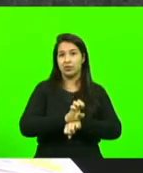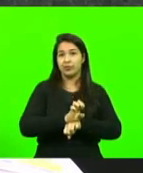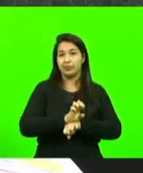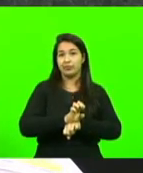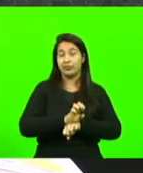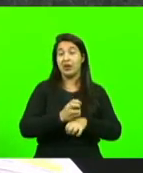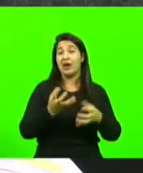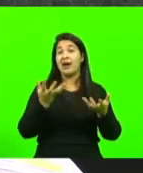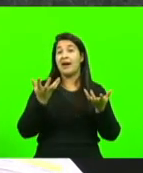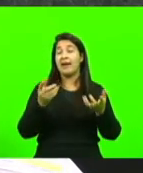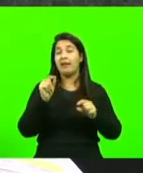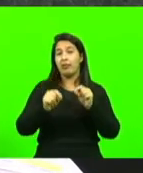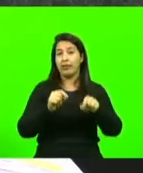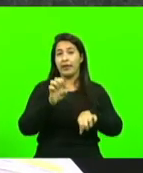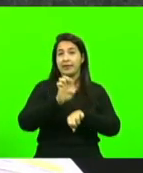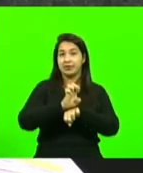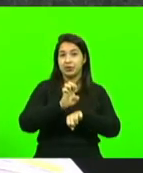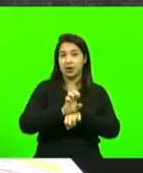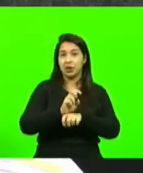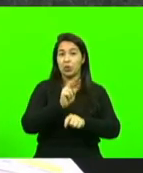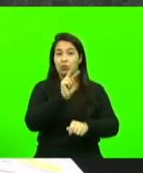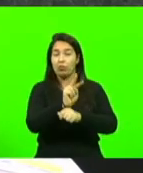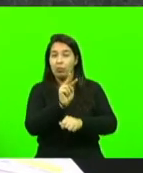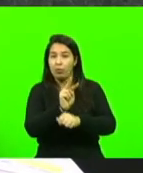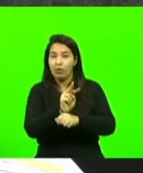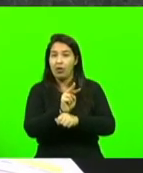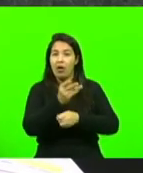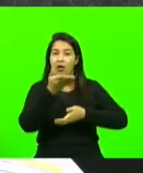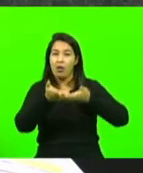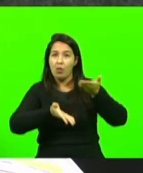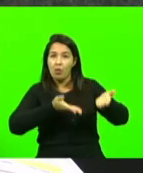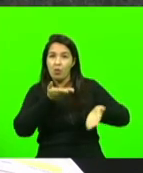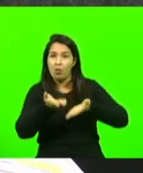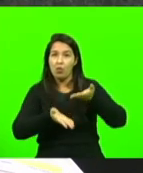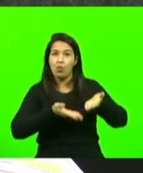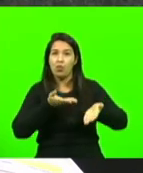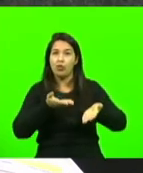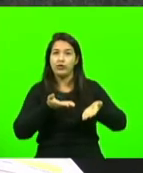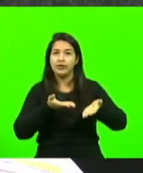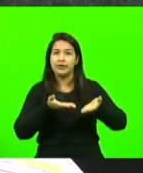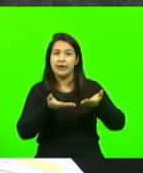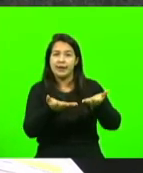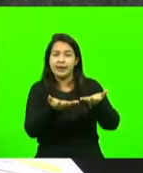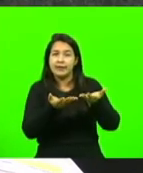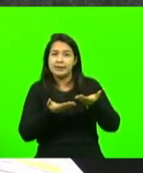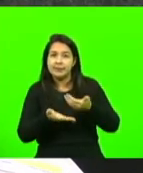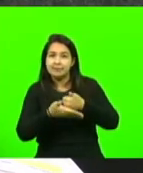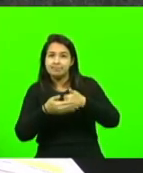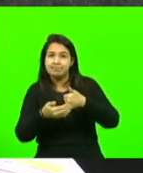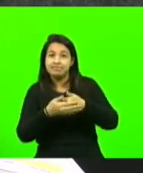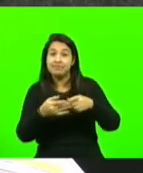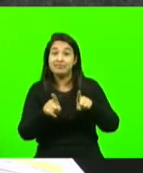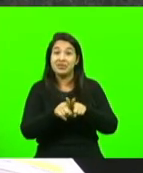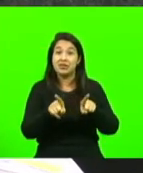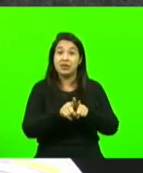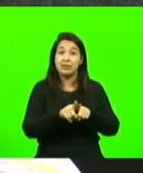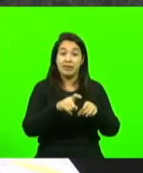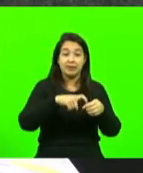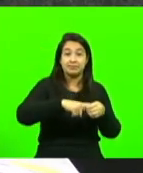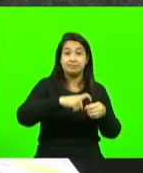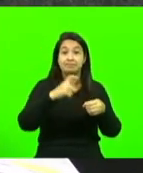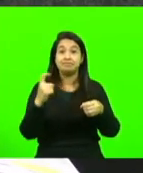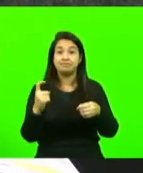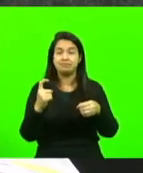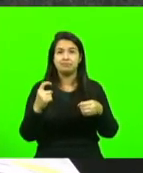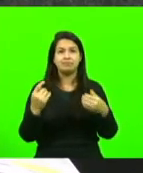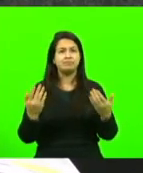que proteja e cuide que ampare e que emancipe e a